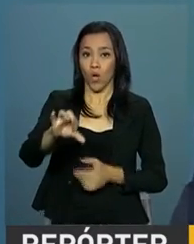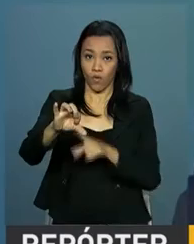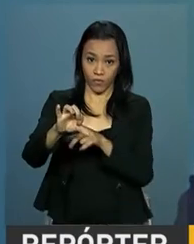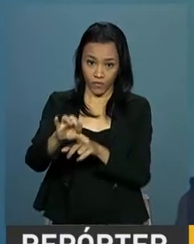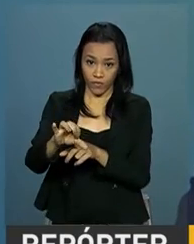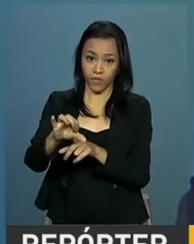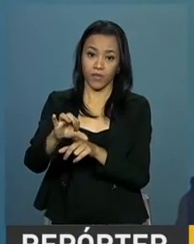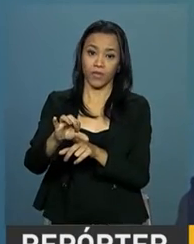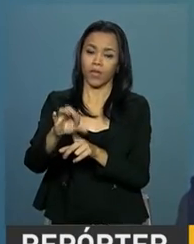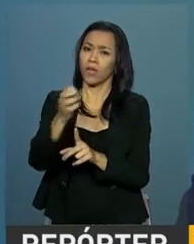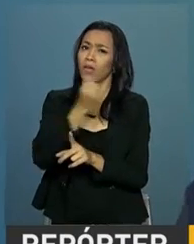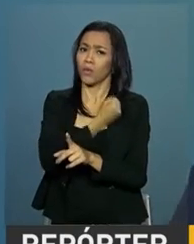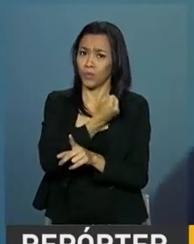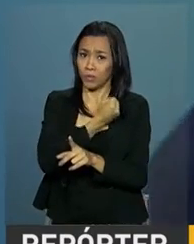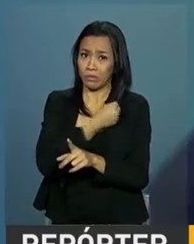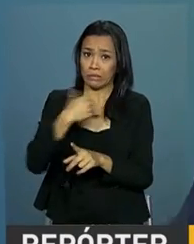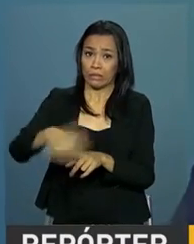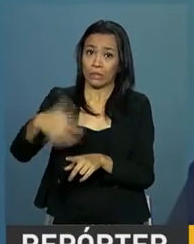novo